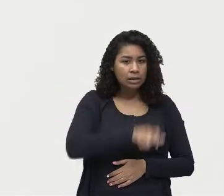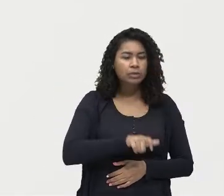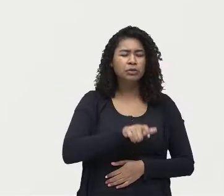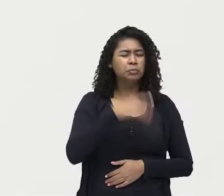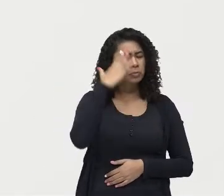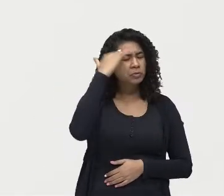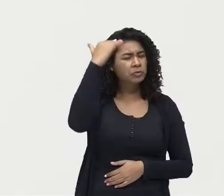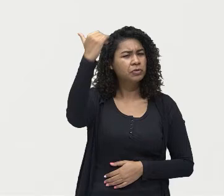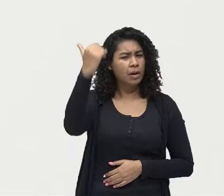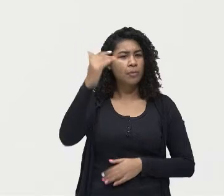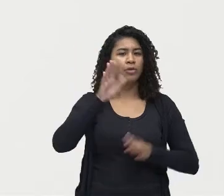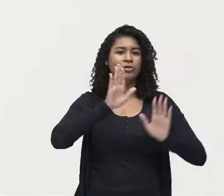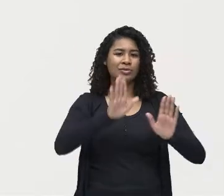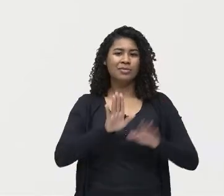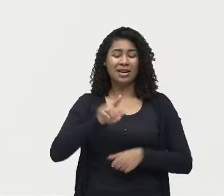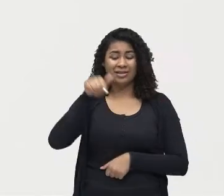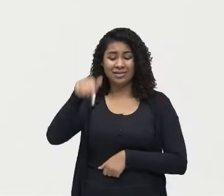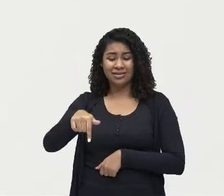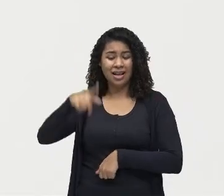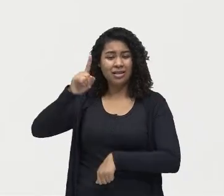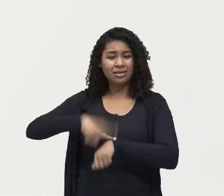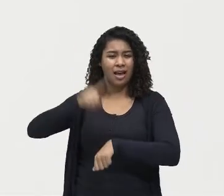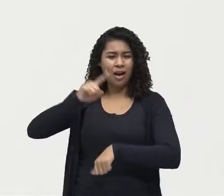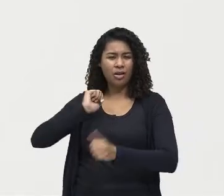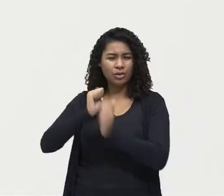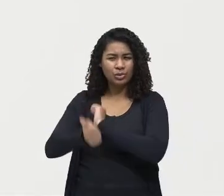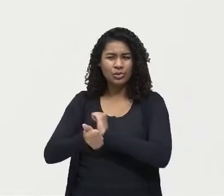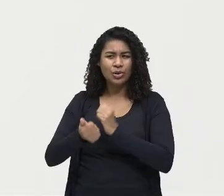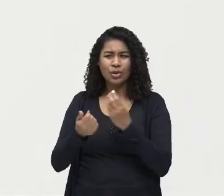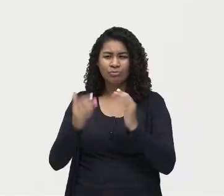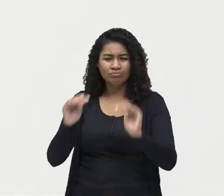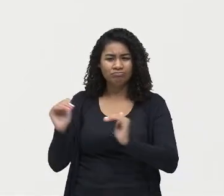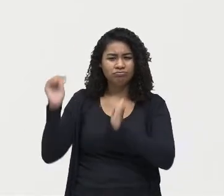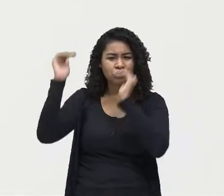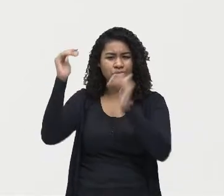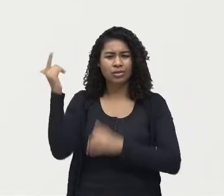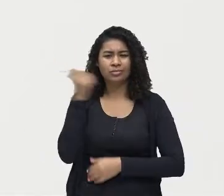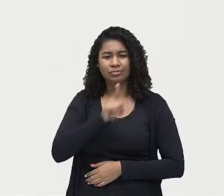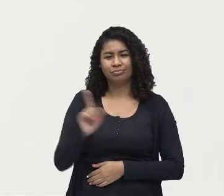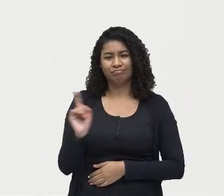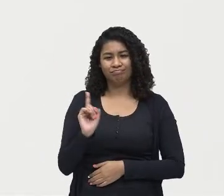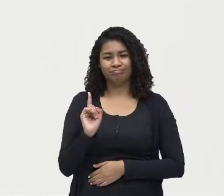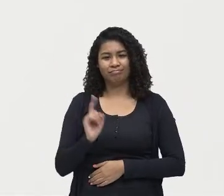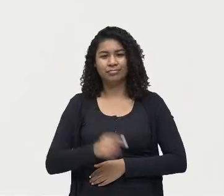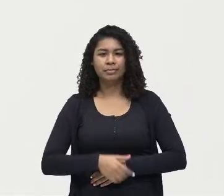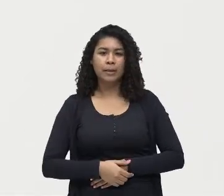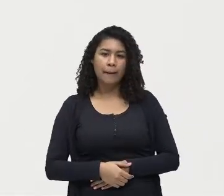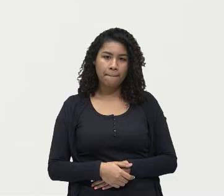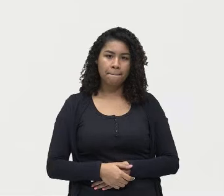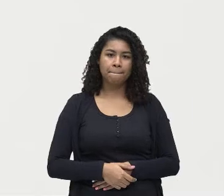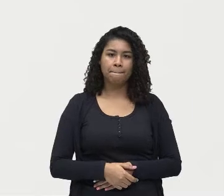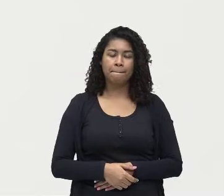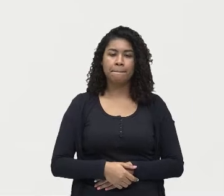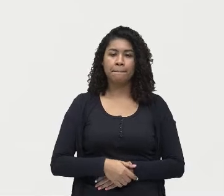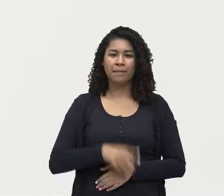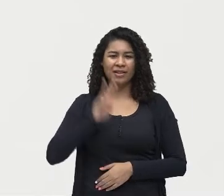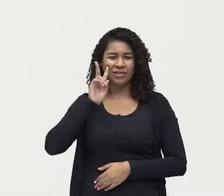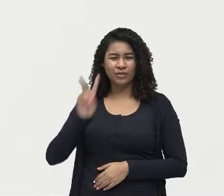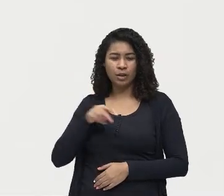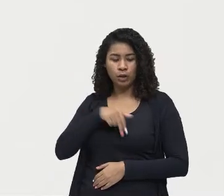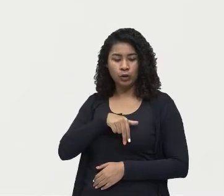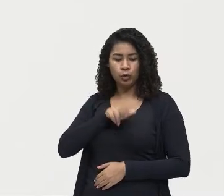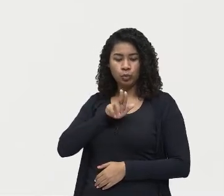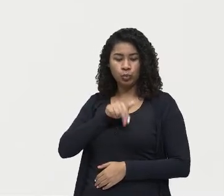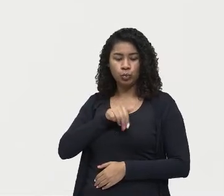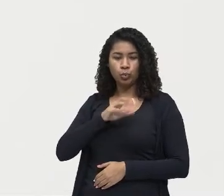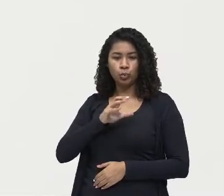uma reputação no campo à altura de sua reputação. Nós queremos começar com nunca conseguiu uma